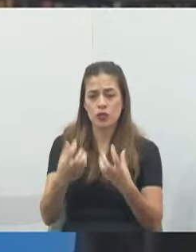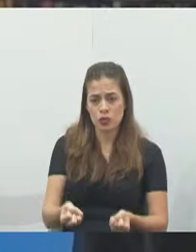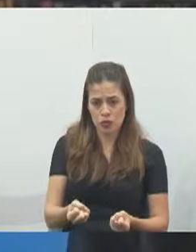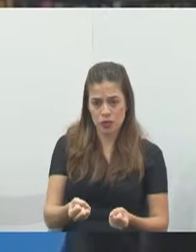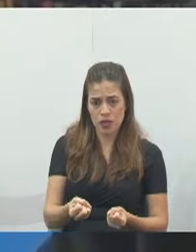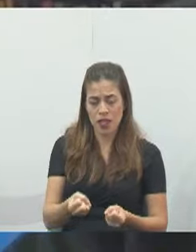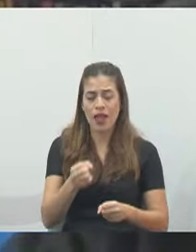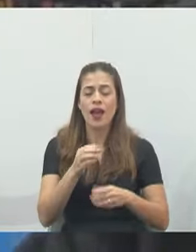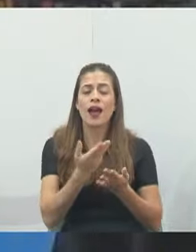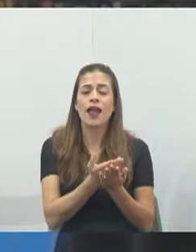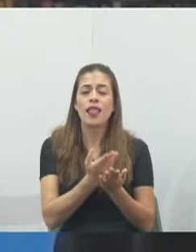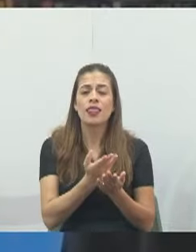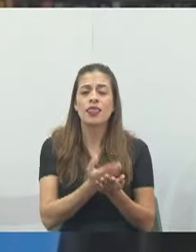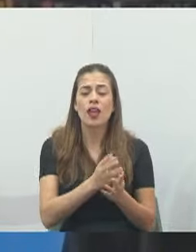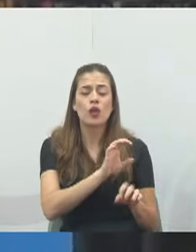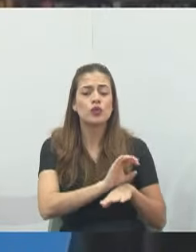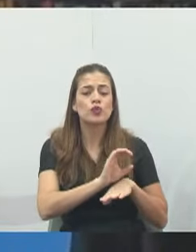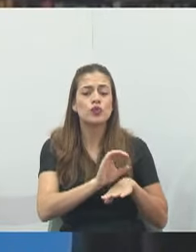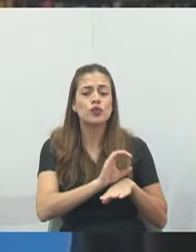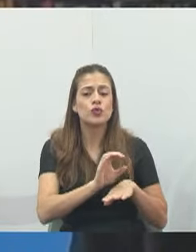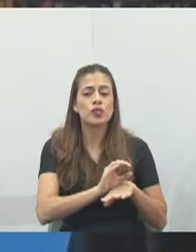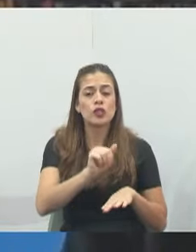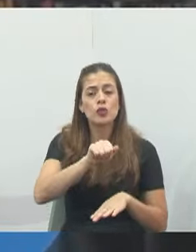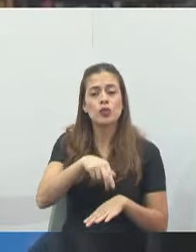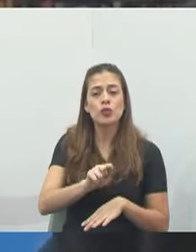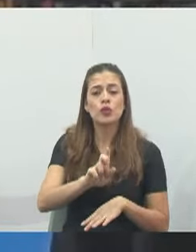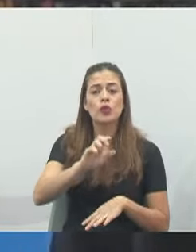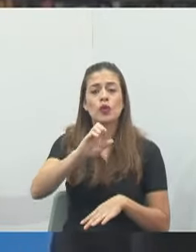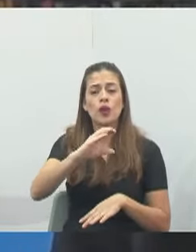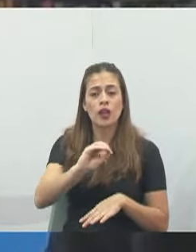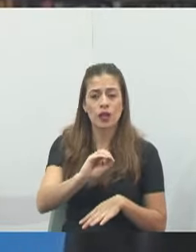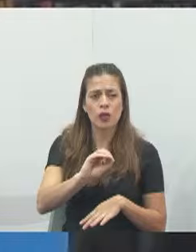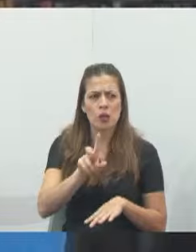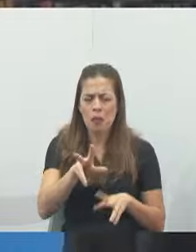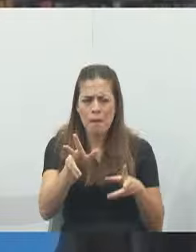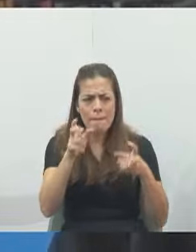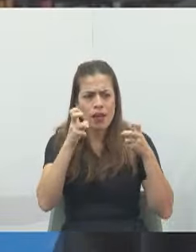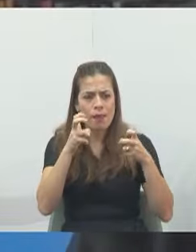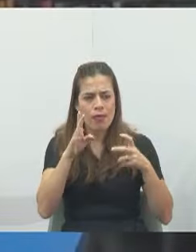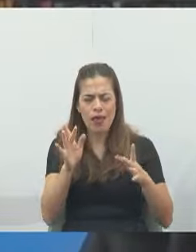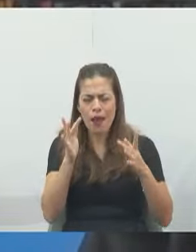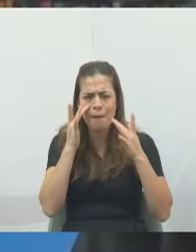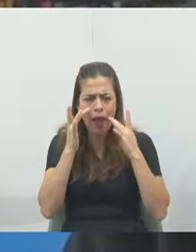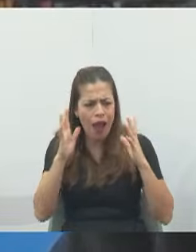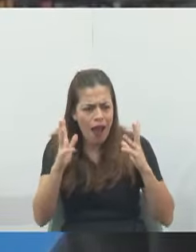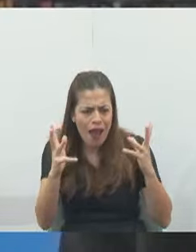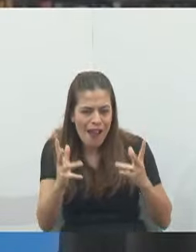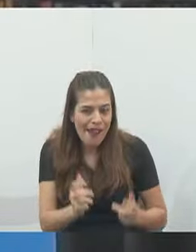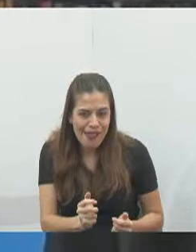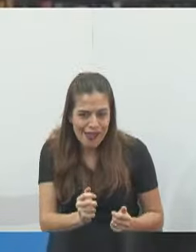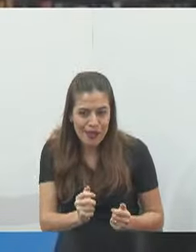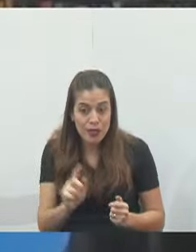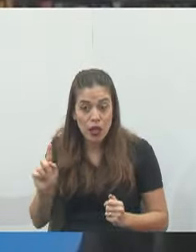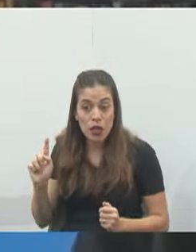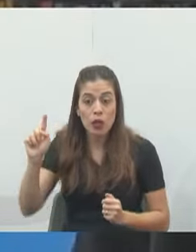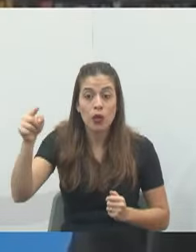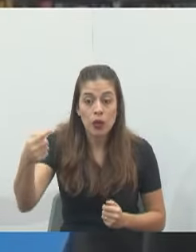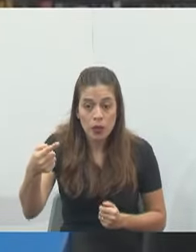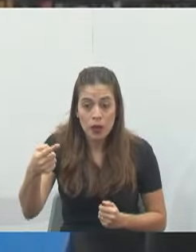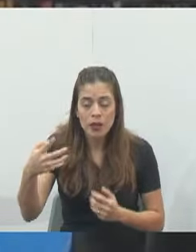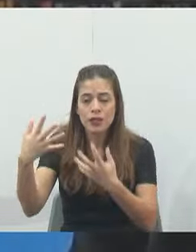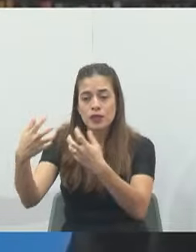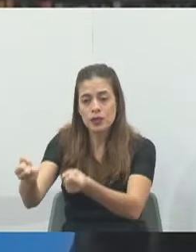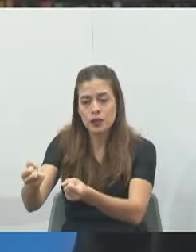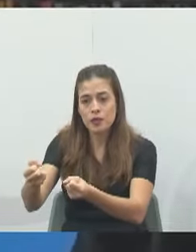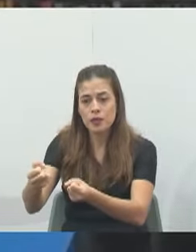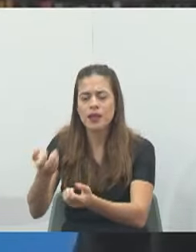Anglo Jacareí e logo de cara eu percebi que eu estava diante de uma pessoa extraordinária. No ano seguinte, eu assumo as aulas no período da manhã